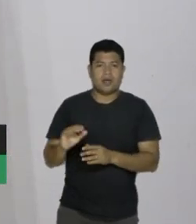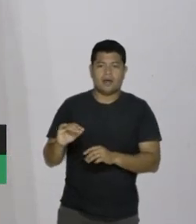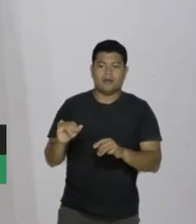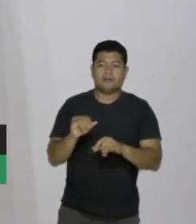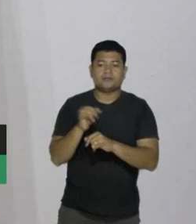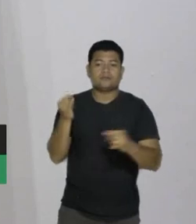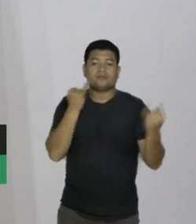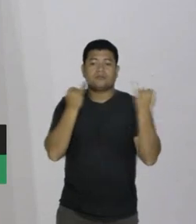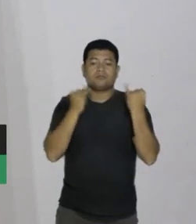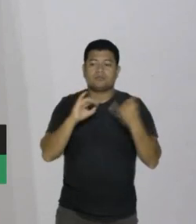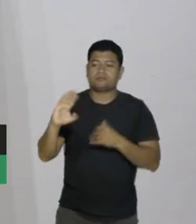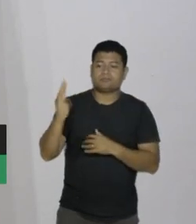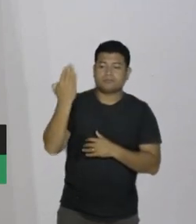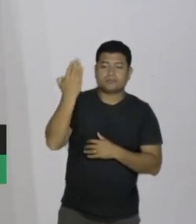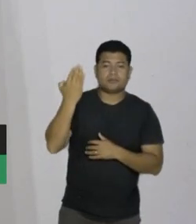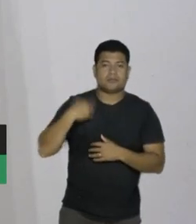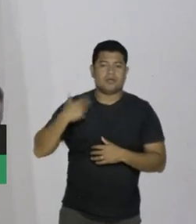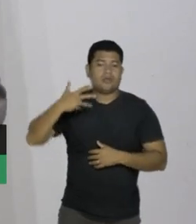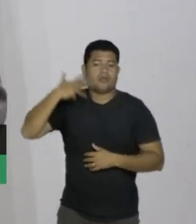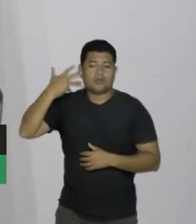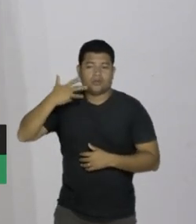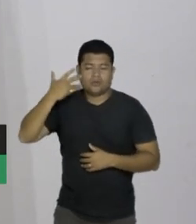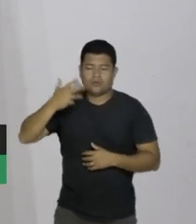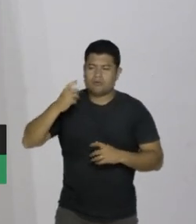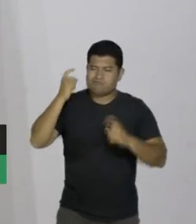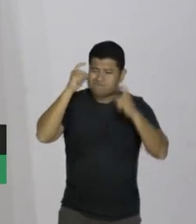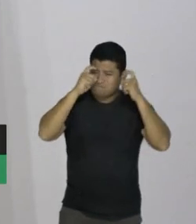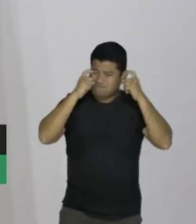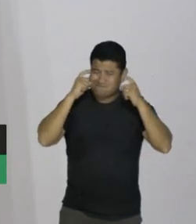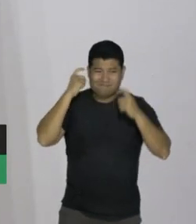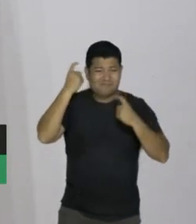com aquele discursinho de preocupação social